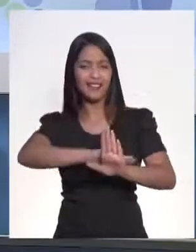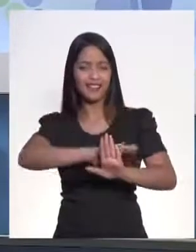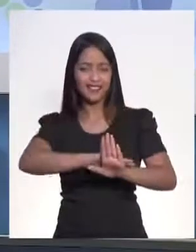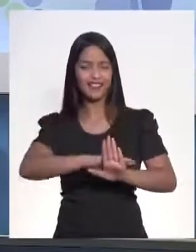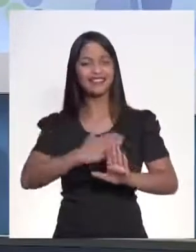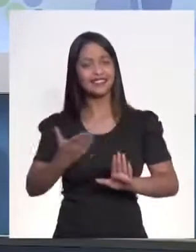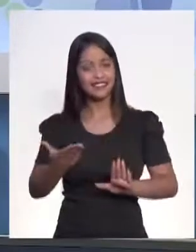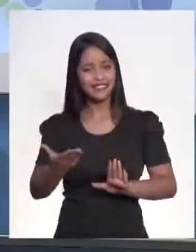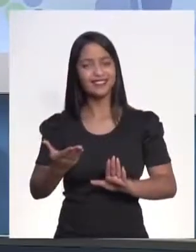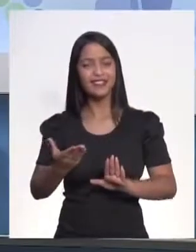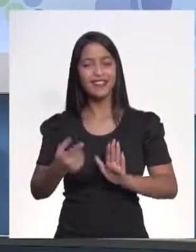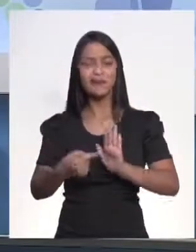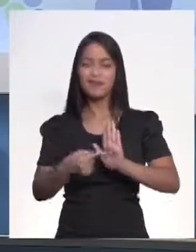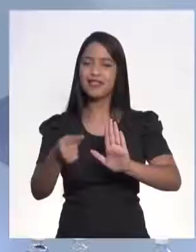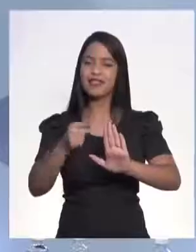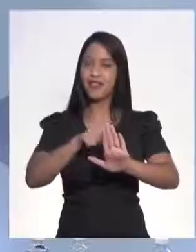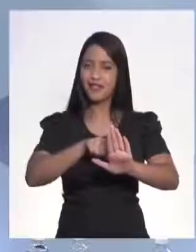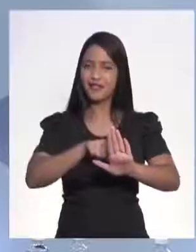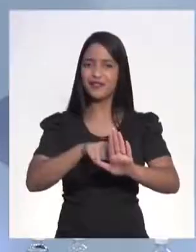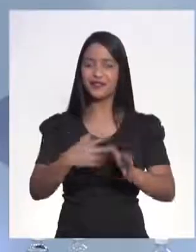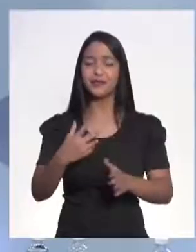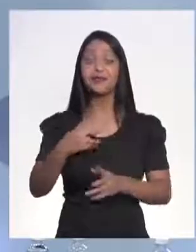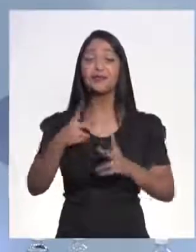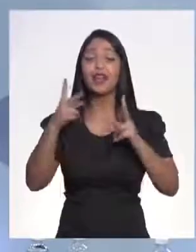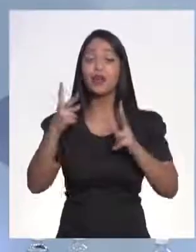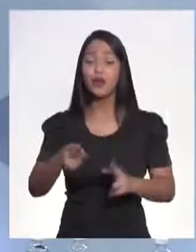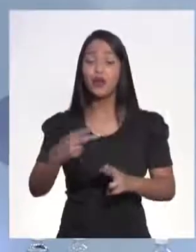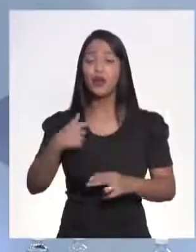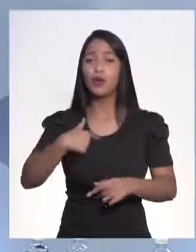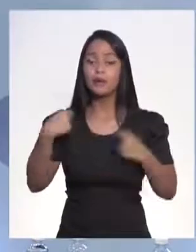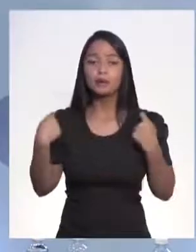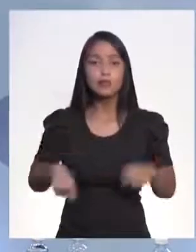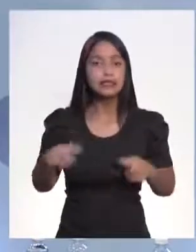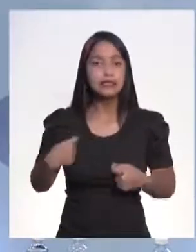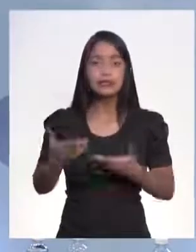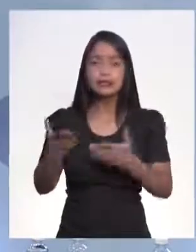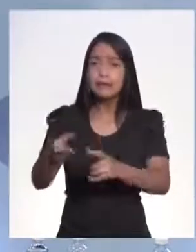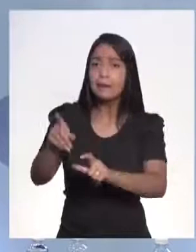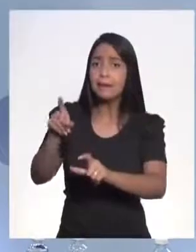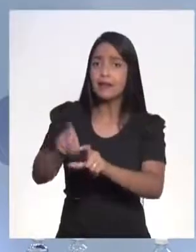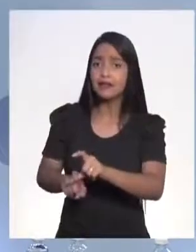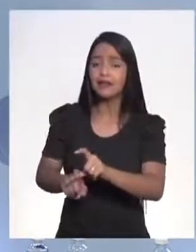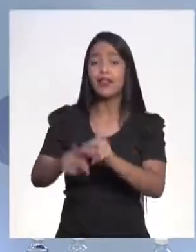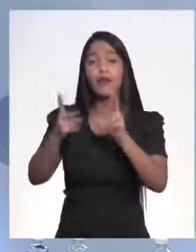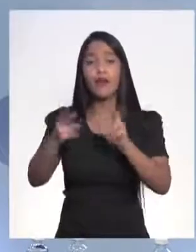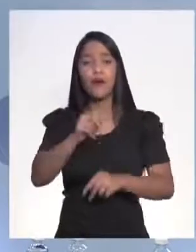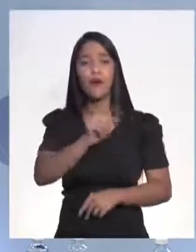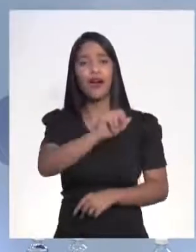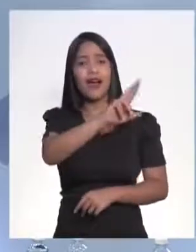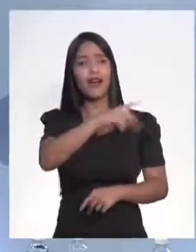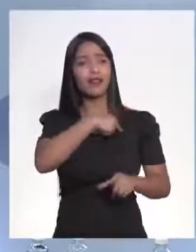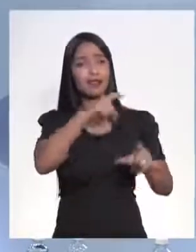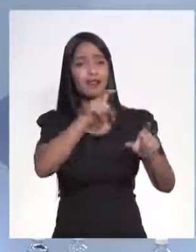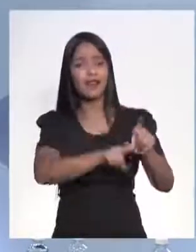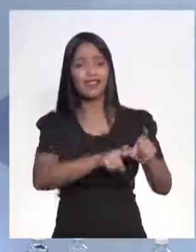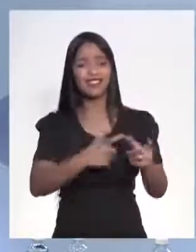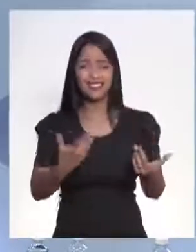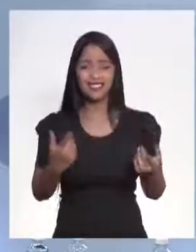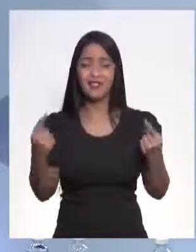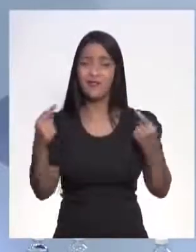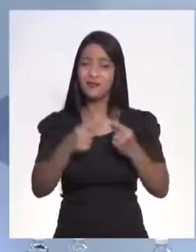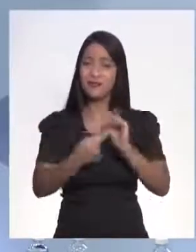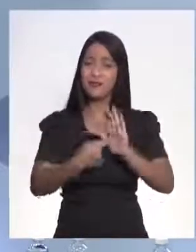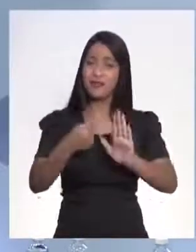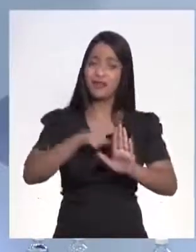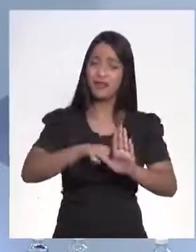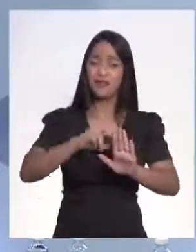eu fiz uma metáfora você é tão necessário para mim quanto o ar que eu respiro ou pode ser até pego você depois do contexto que você vai botar se